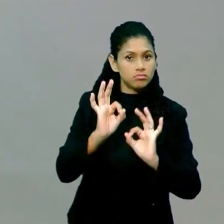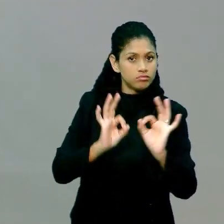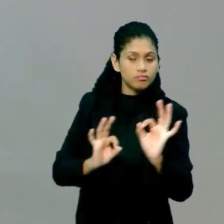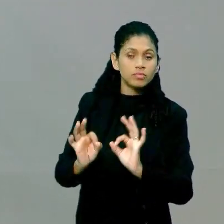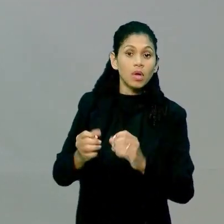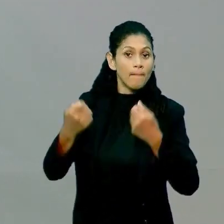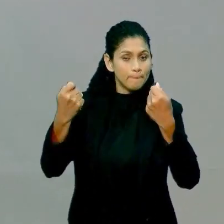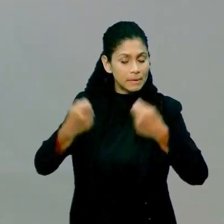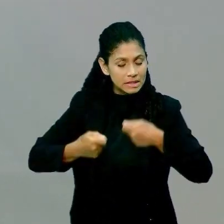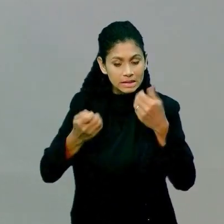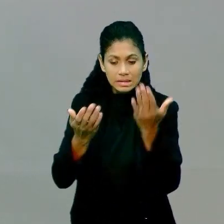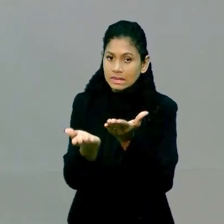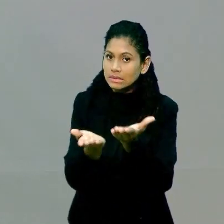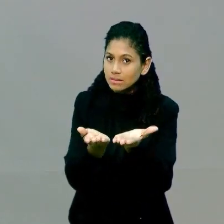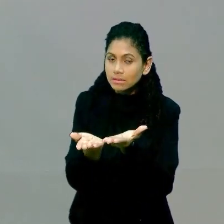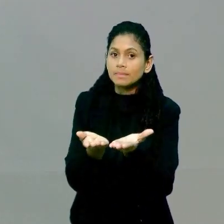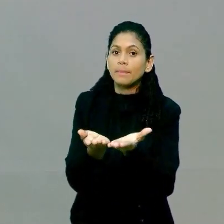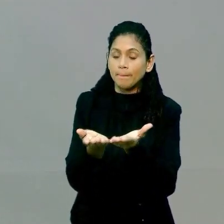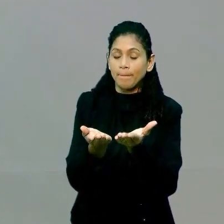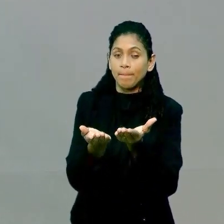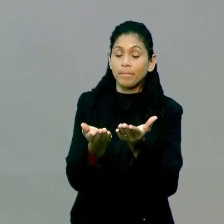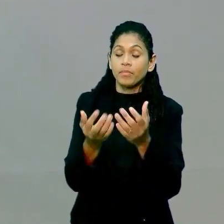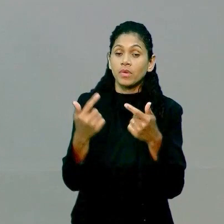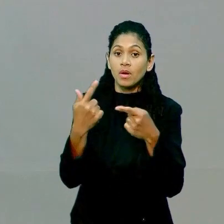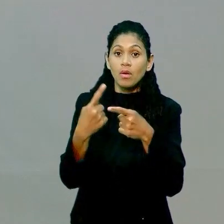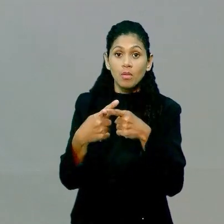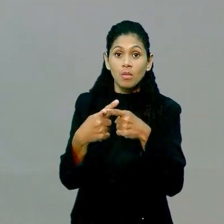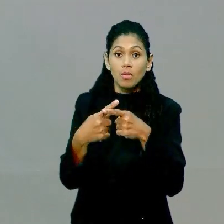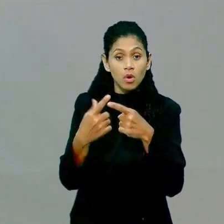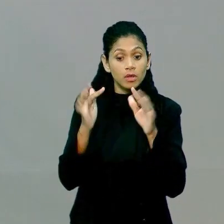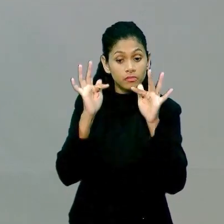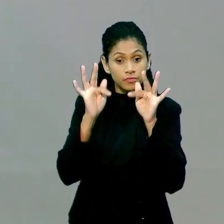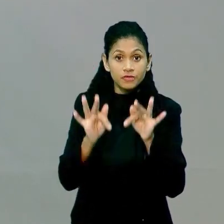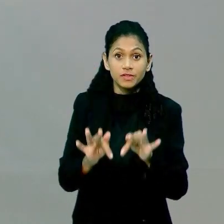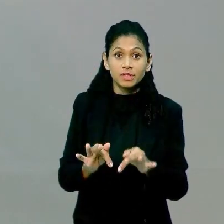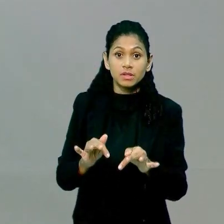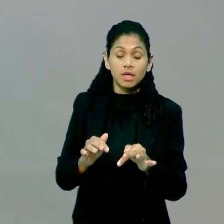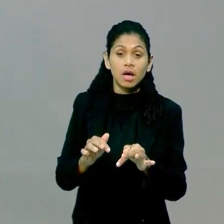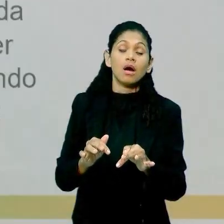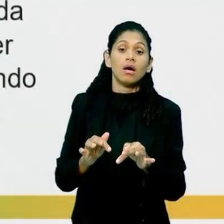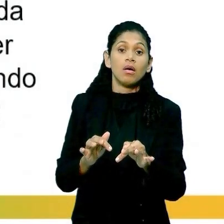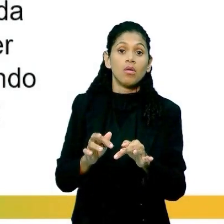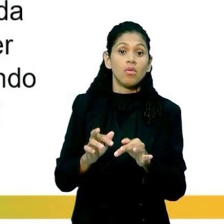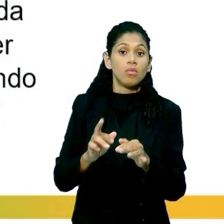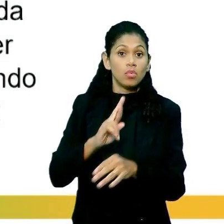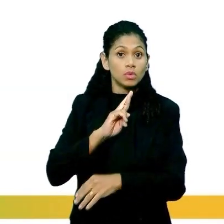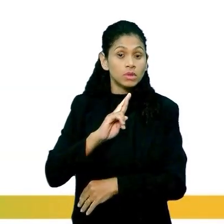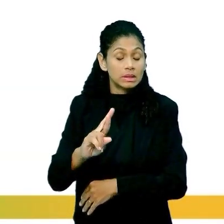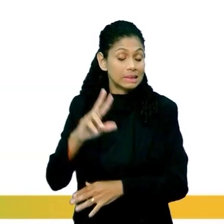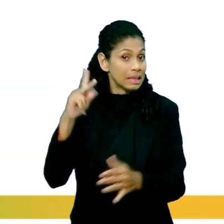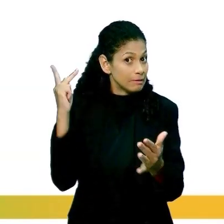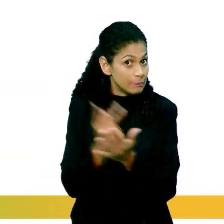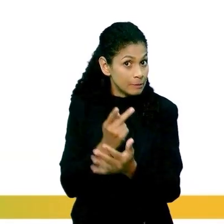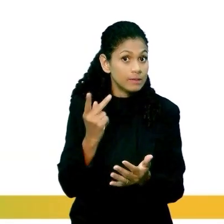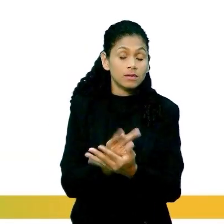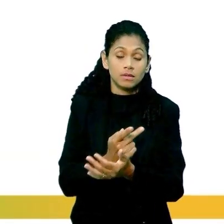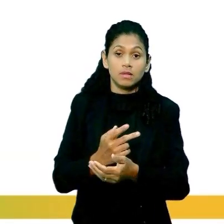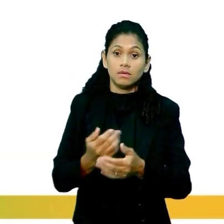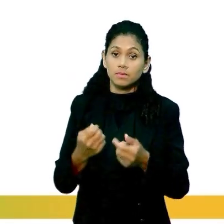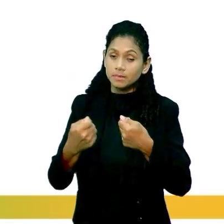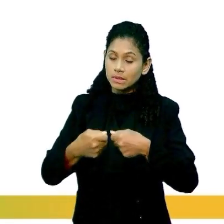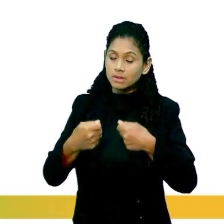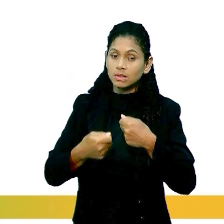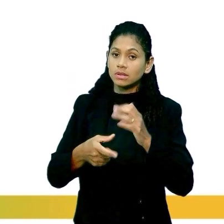executar o balanceamento, porque no final os resultados eles serão errados. Então vamos seguir. Bom, nós temos agora